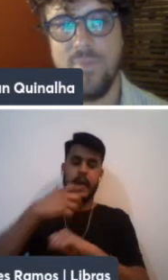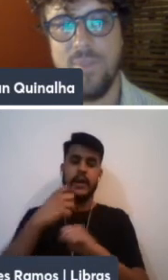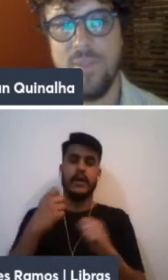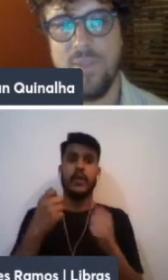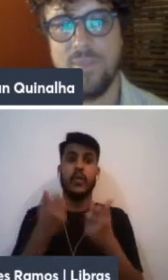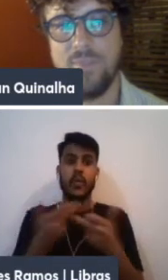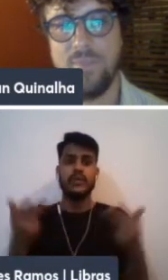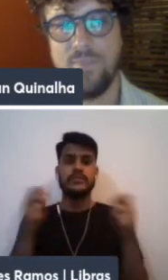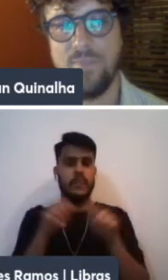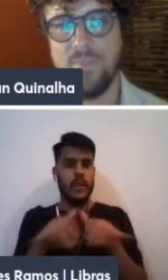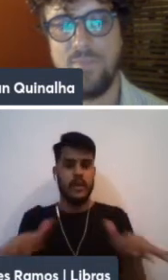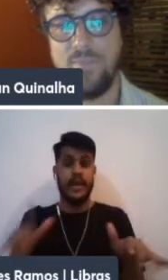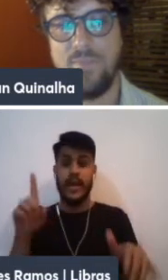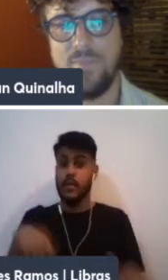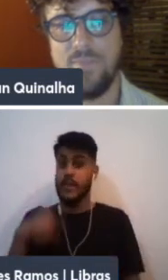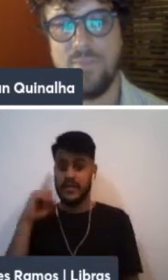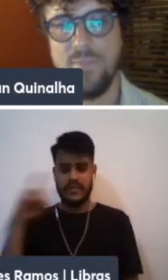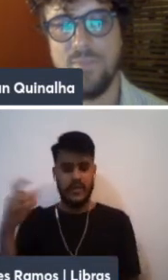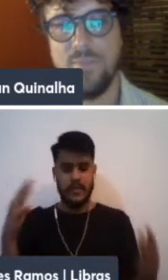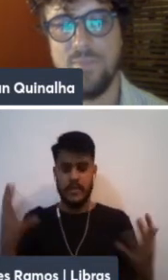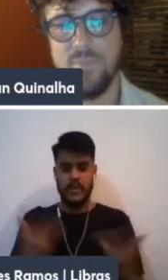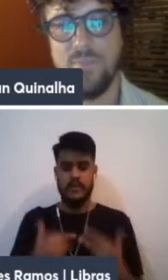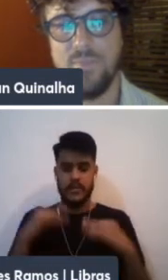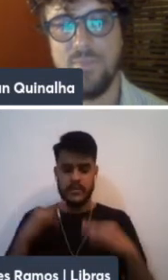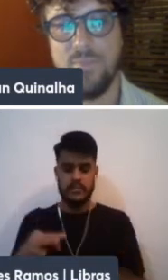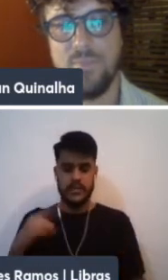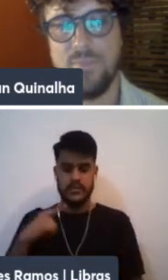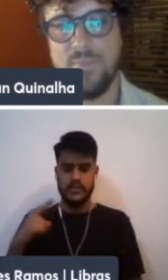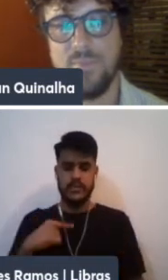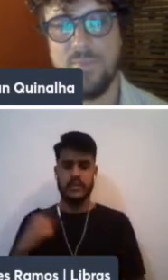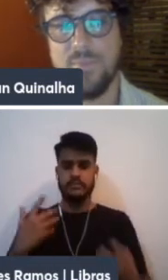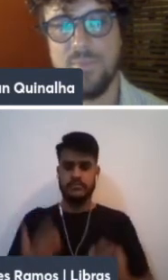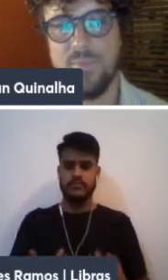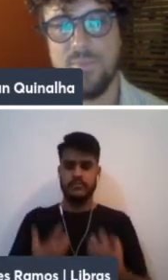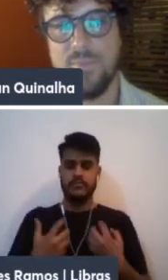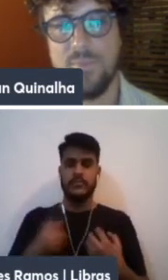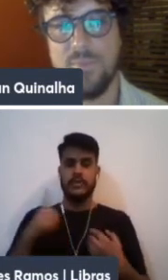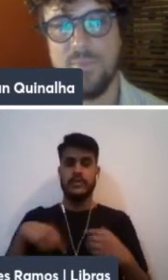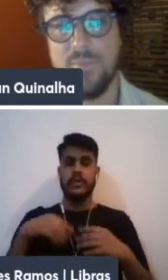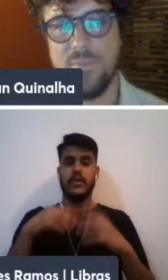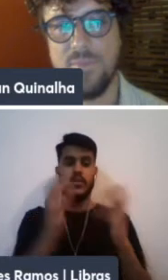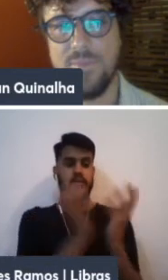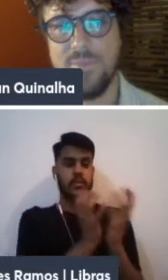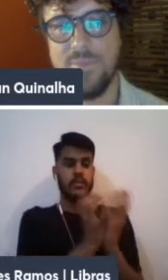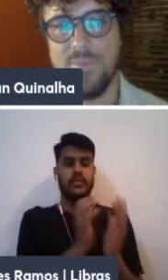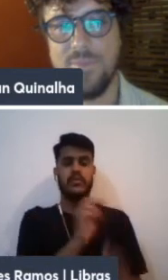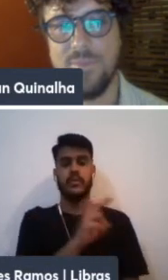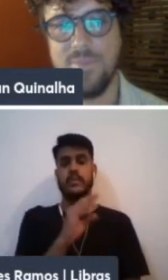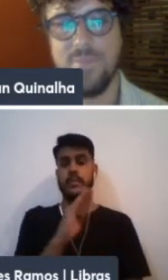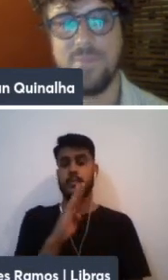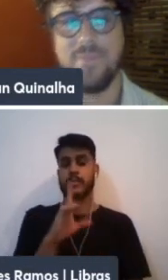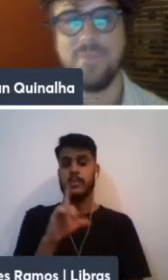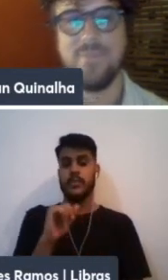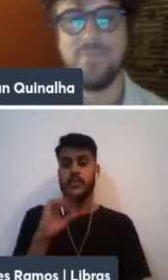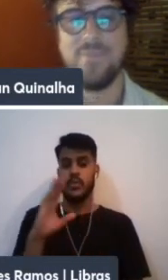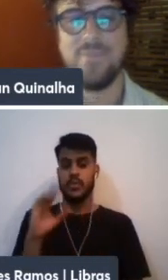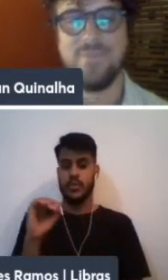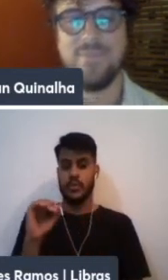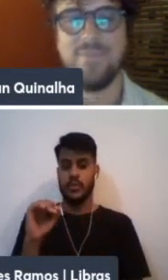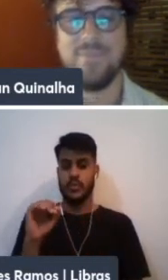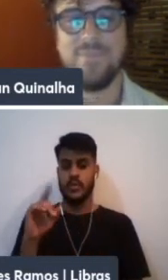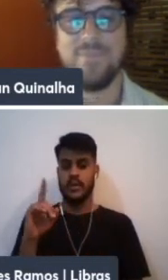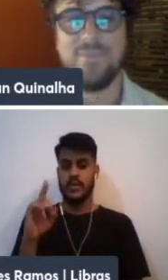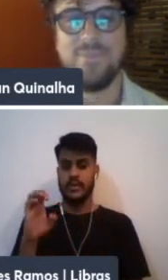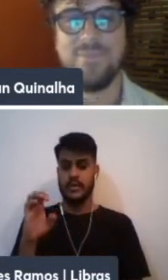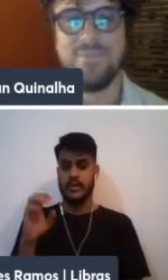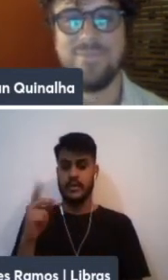ideia genial de um inspirado no bloco de piranha, que os homens costumavam e costumam ainda hoje, no